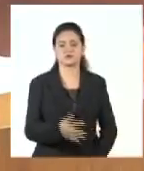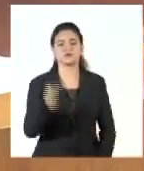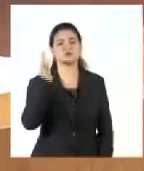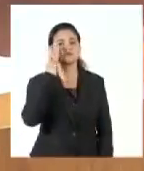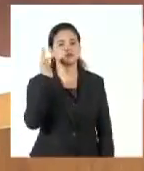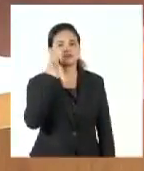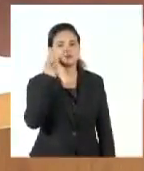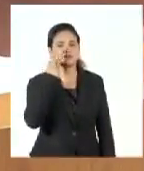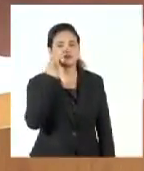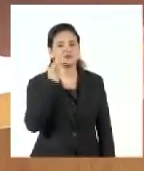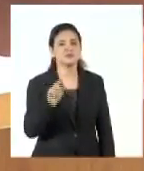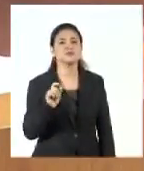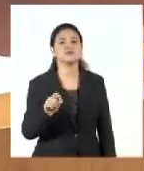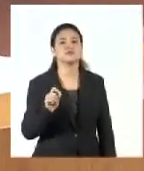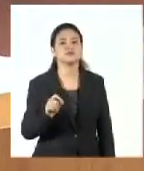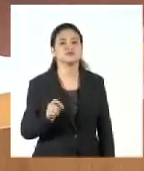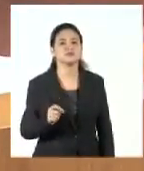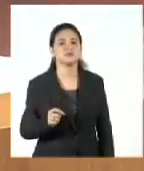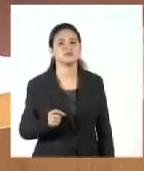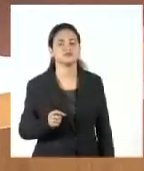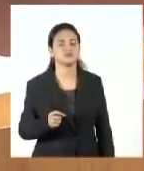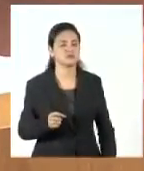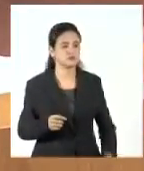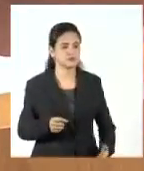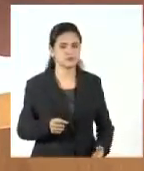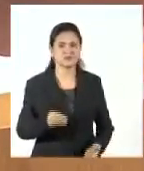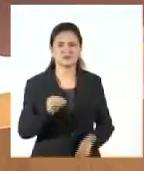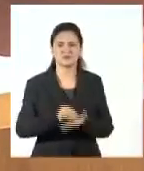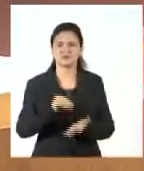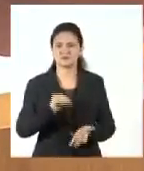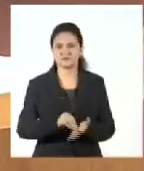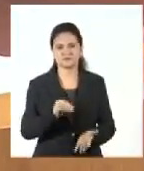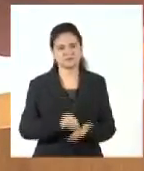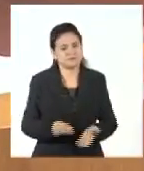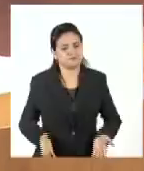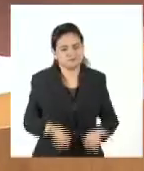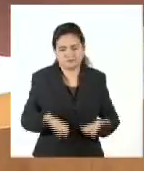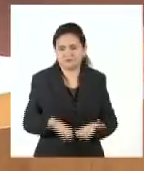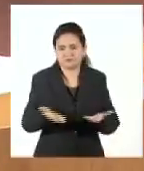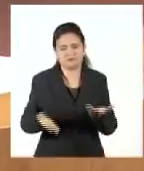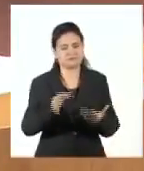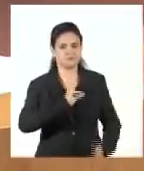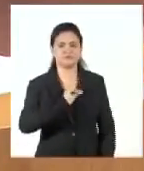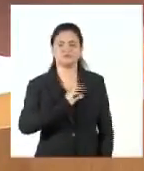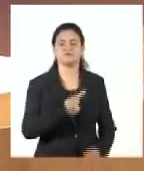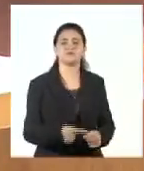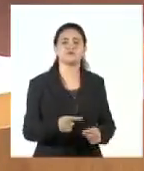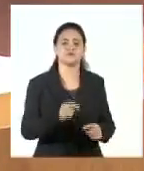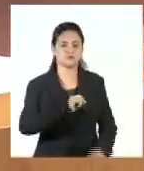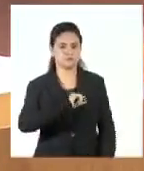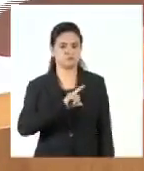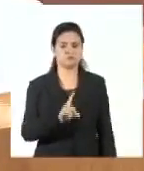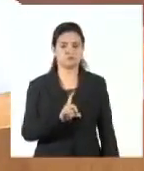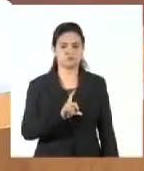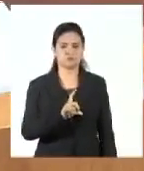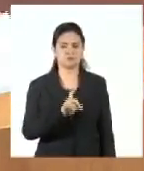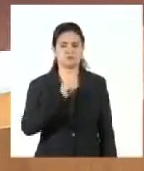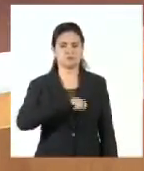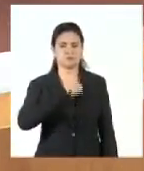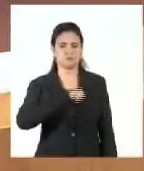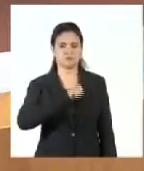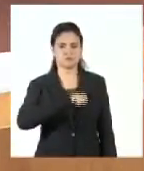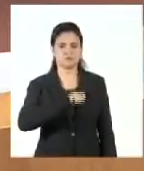das polícias com aumento irrisório nos vencimentos das polícias civis e